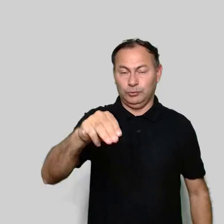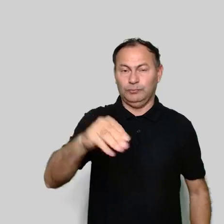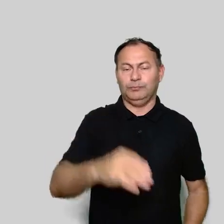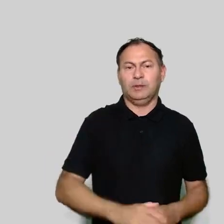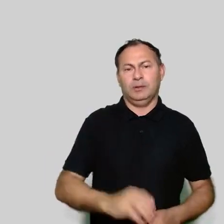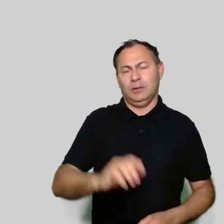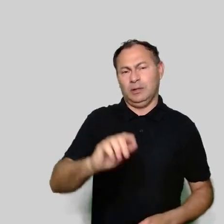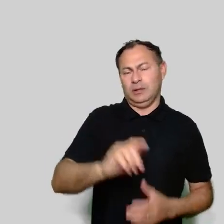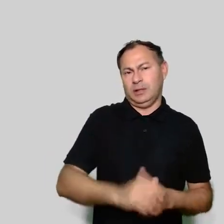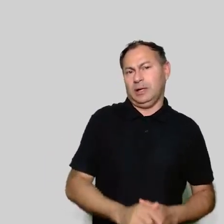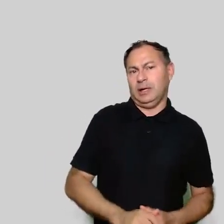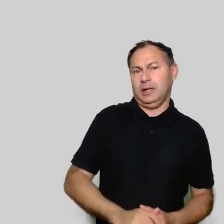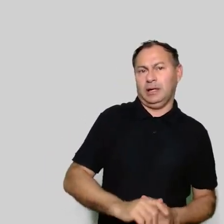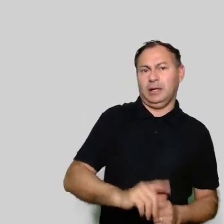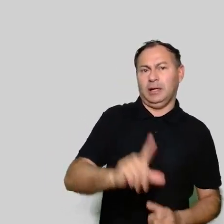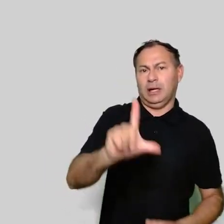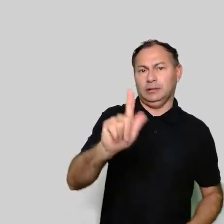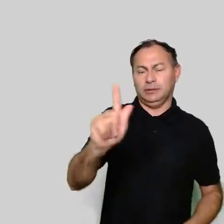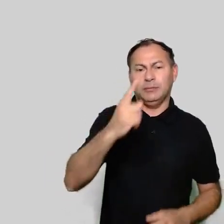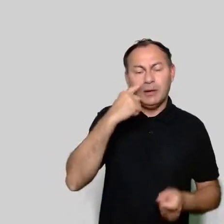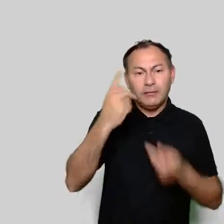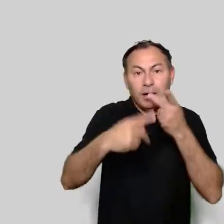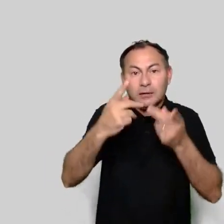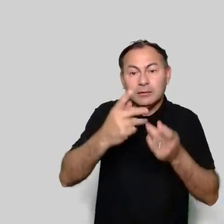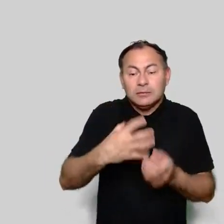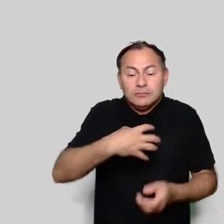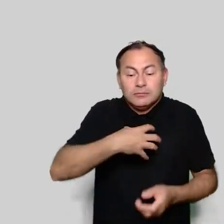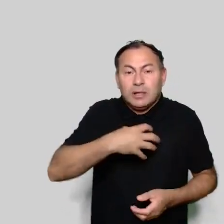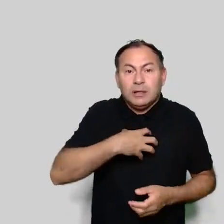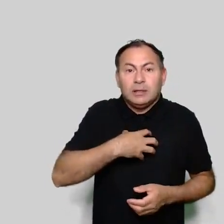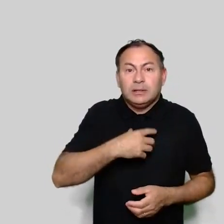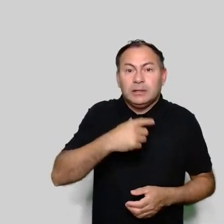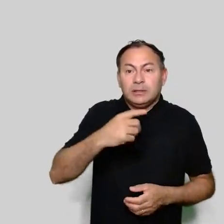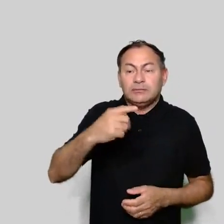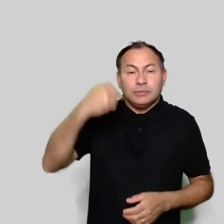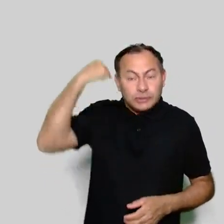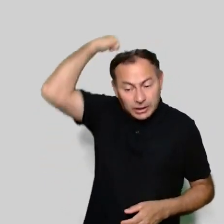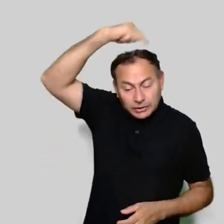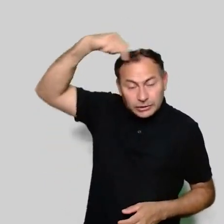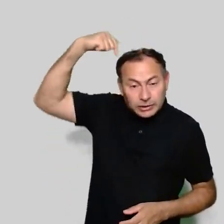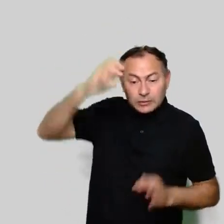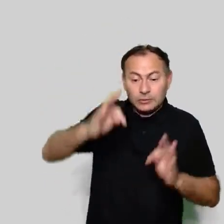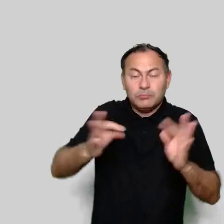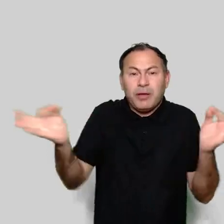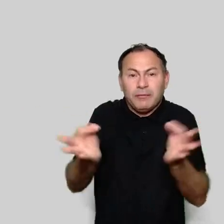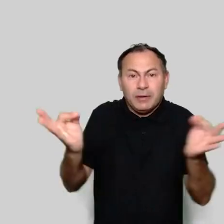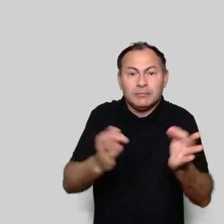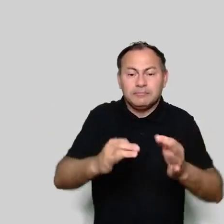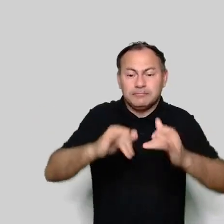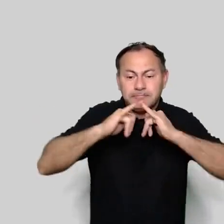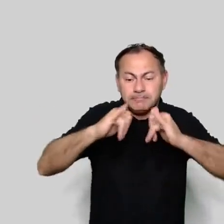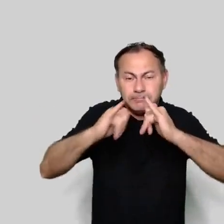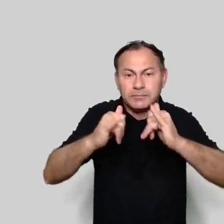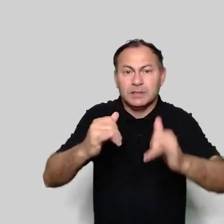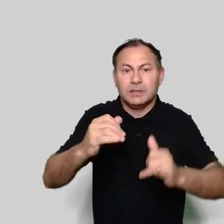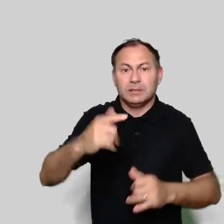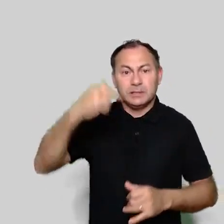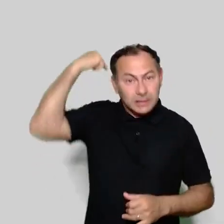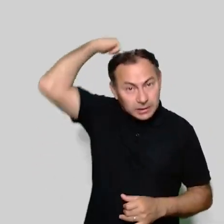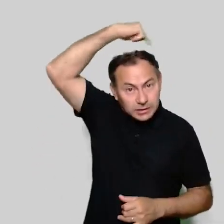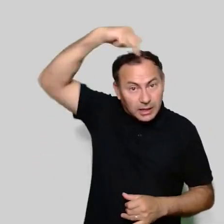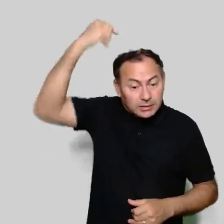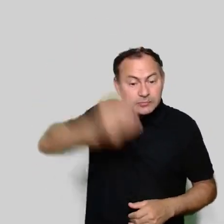O Senhor Jesus, Mestre e Modelo Divino de toda a perfeição, pregou a santidade